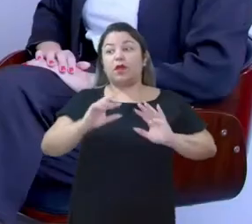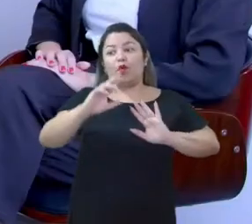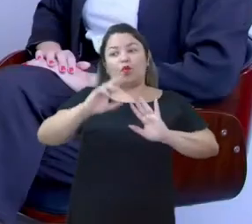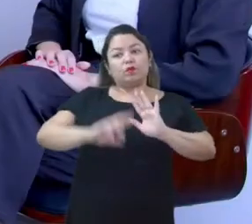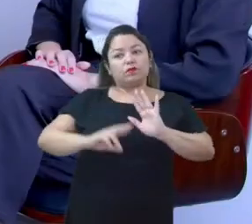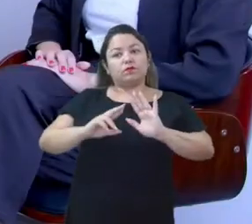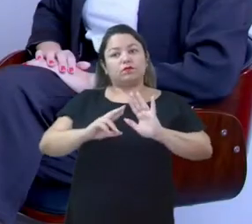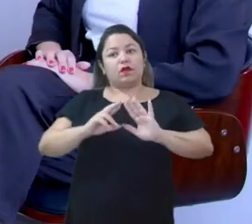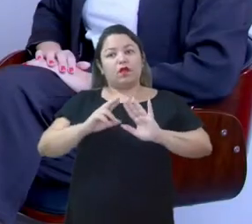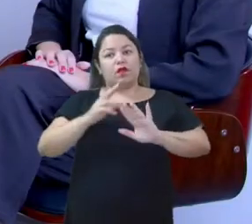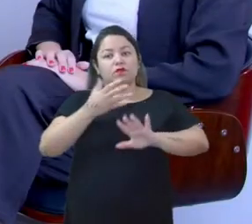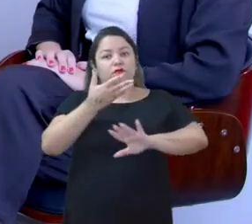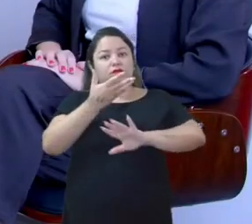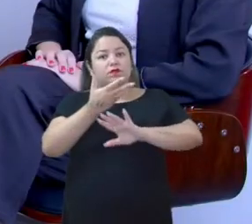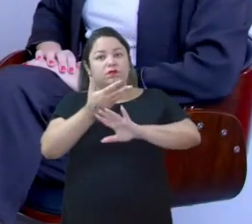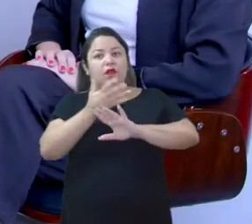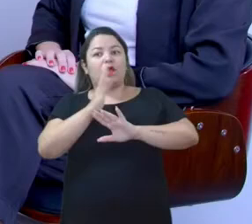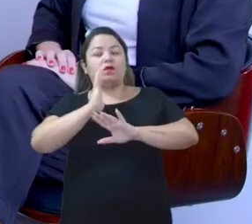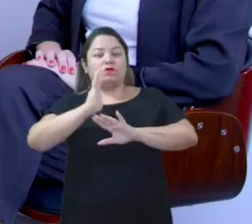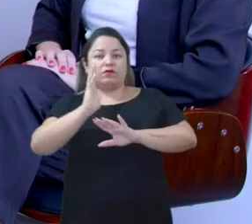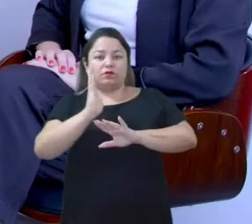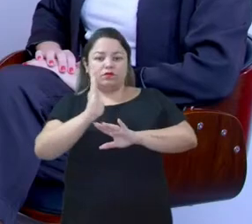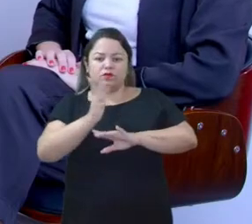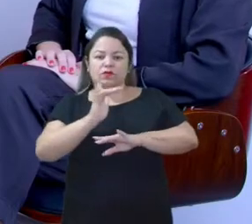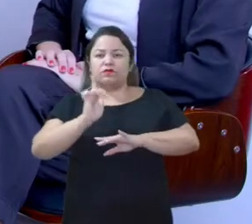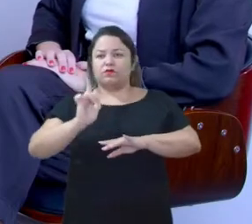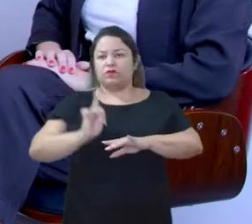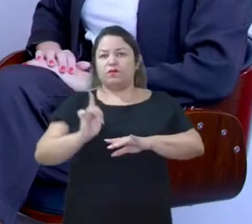desta matéria de admissibilidade, que